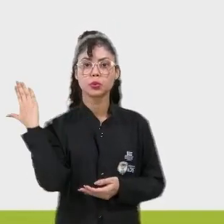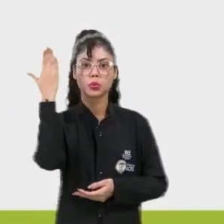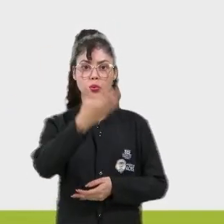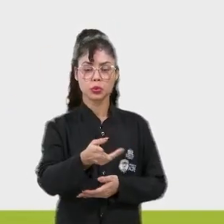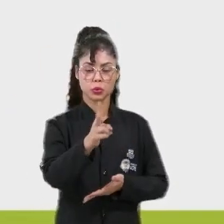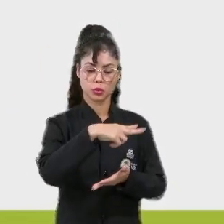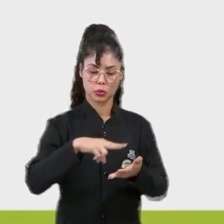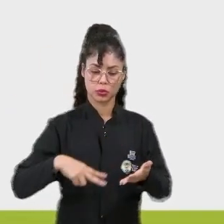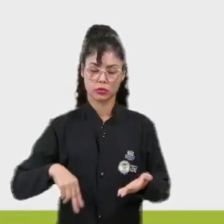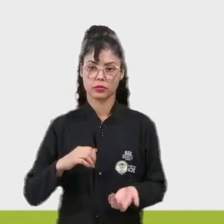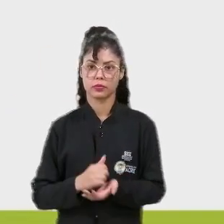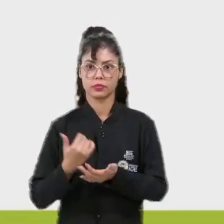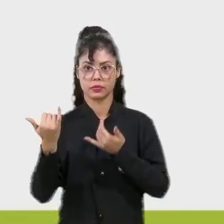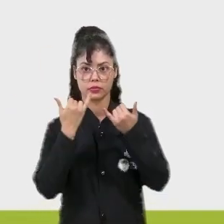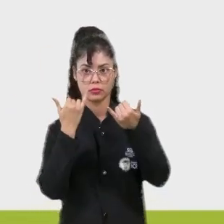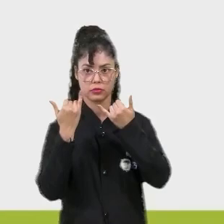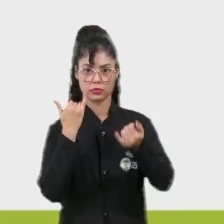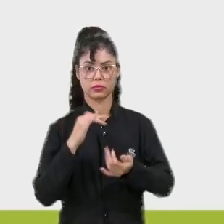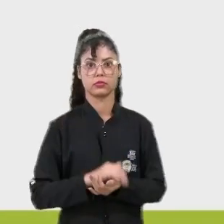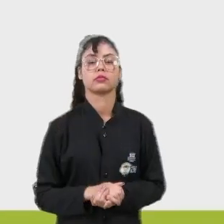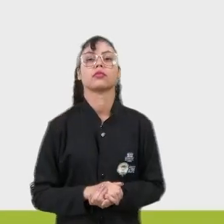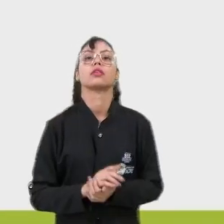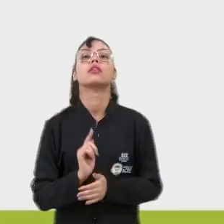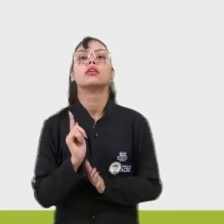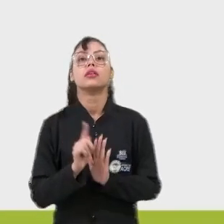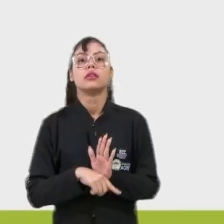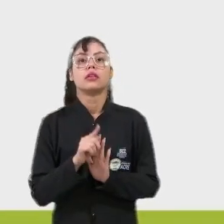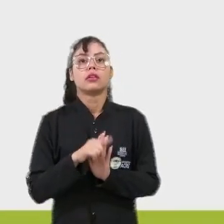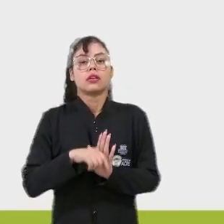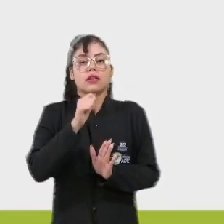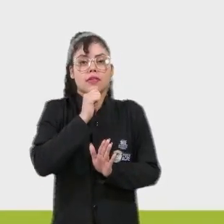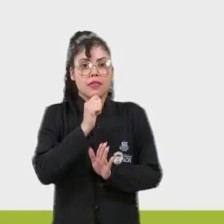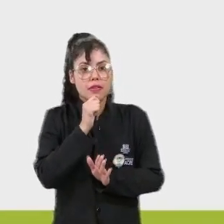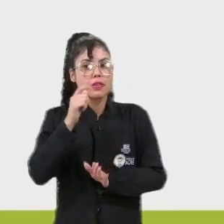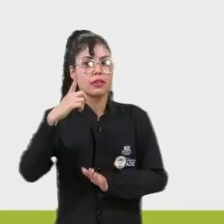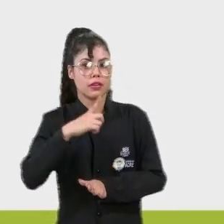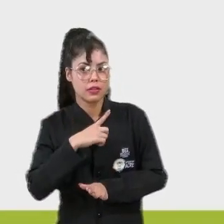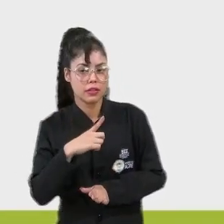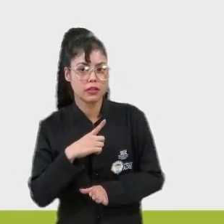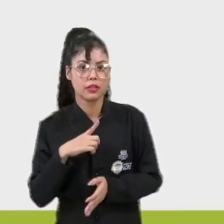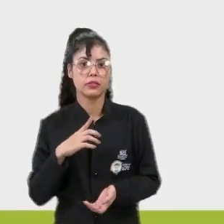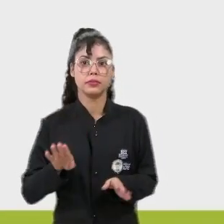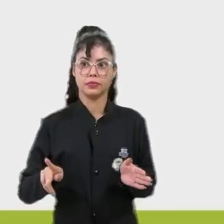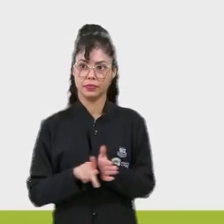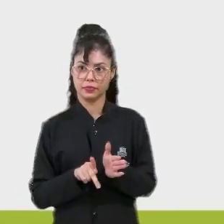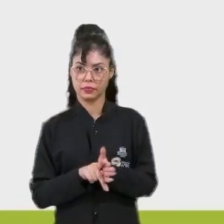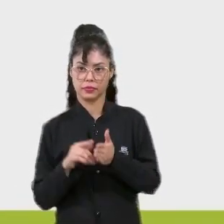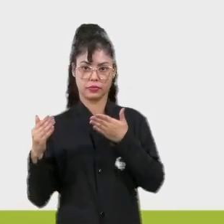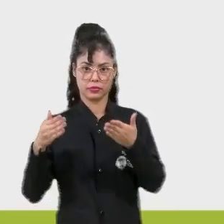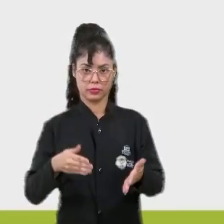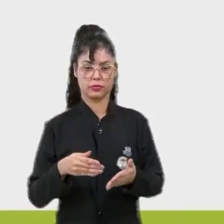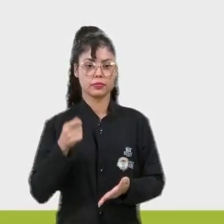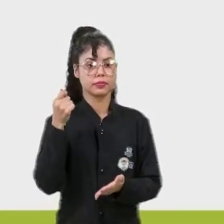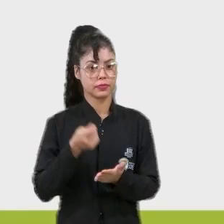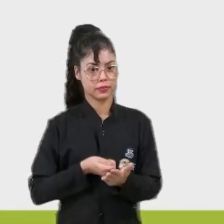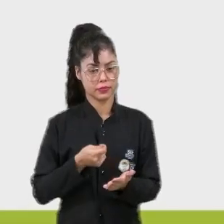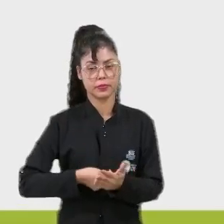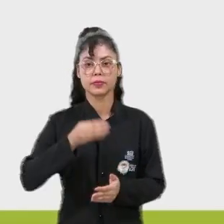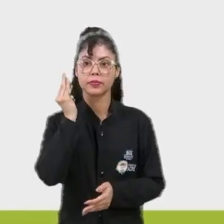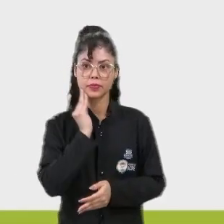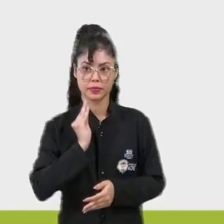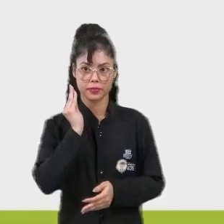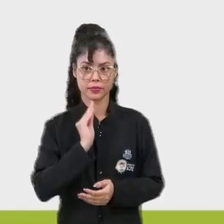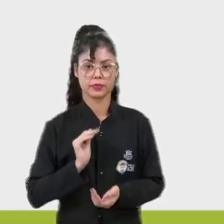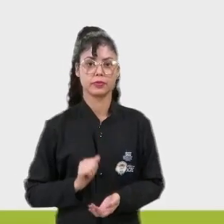leitor. Anúncio, nossa aula sobre gênero, ele tem sim esse intuito, propósito de convencer, de